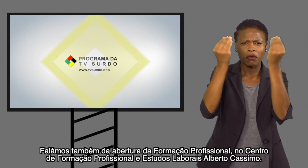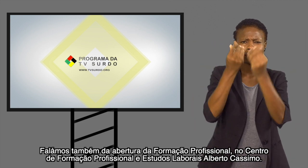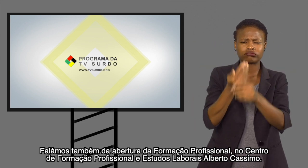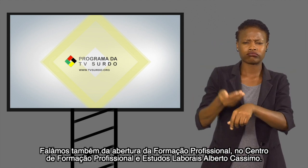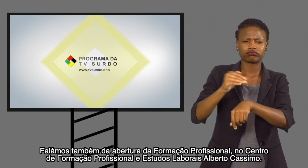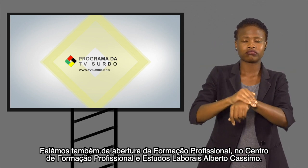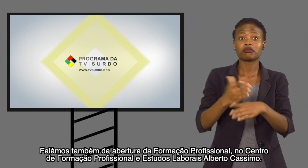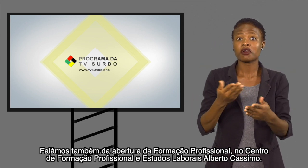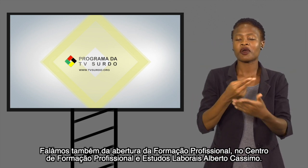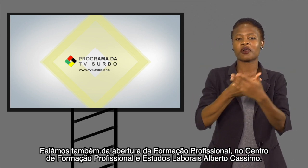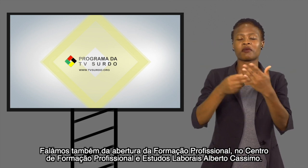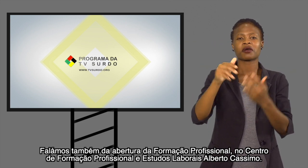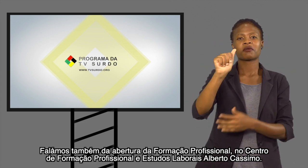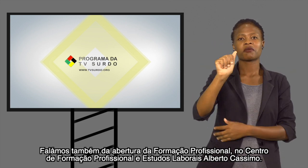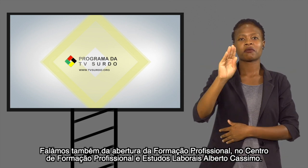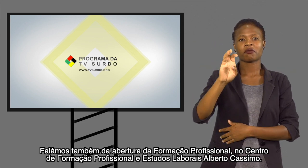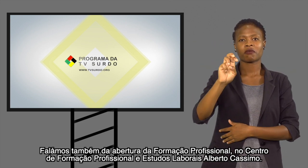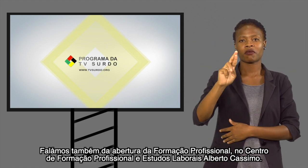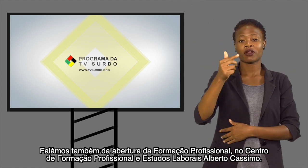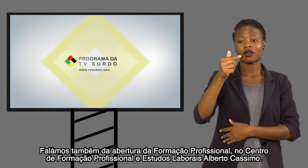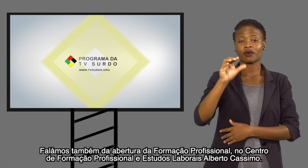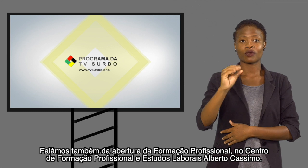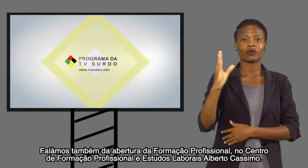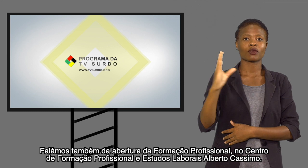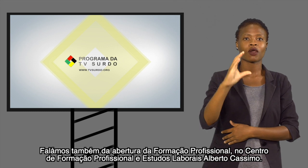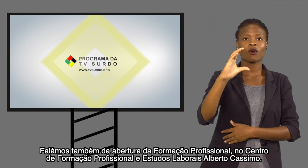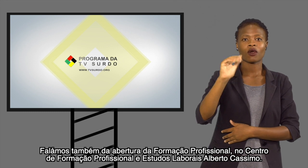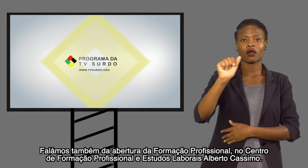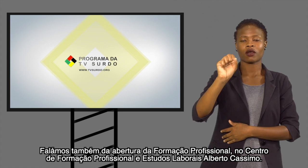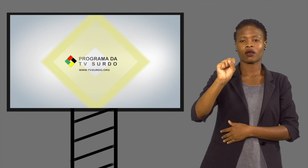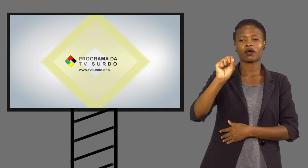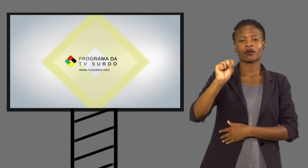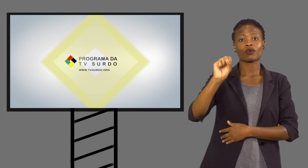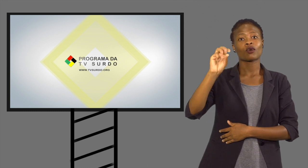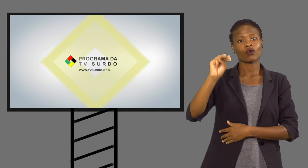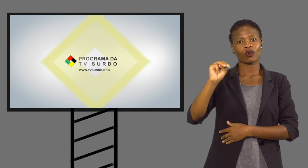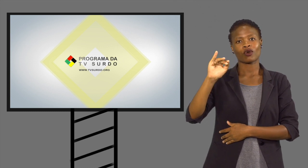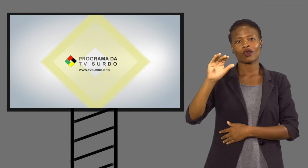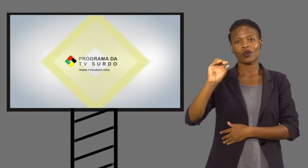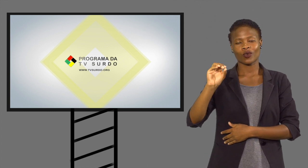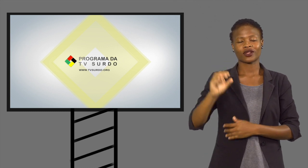Centro de Formação Profissional e Estudos Laborais Alberto Cacimo.